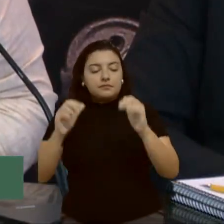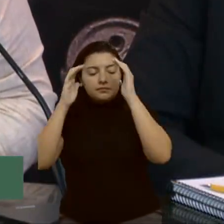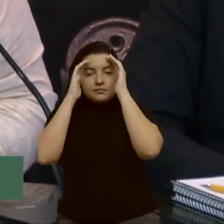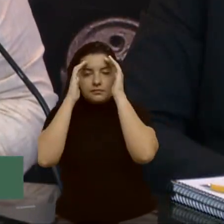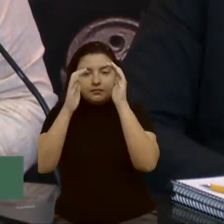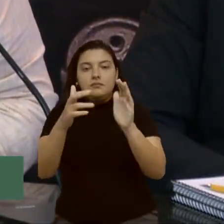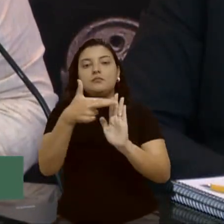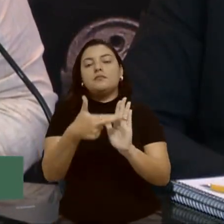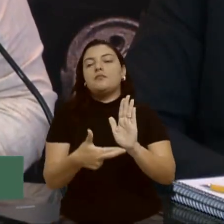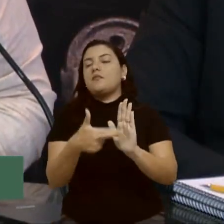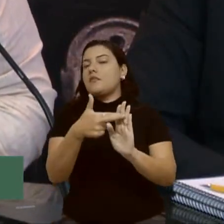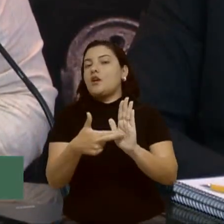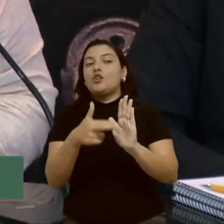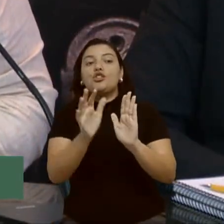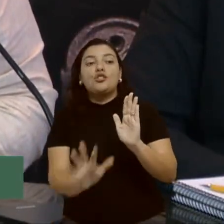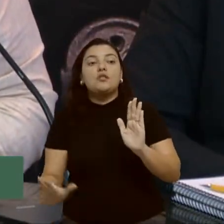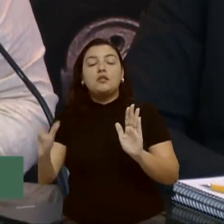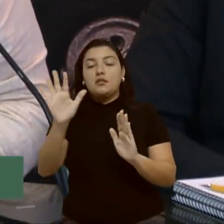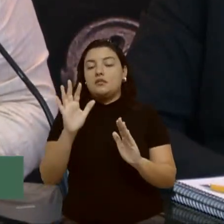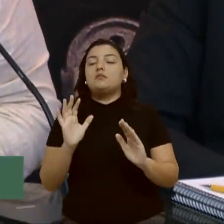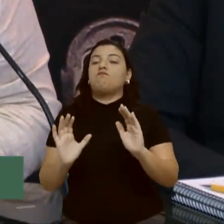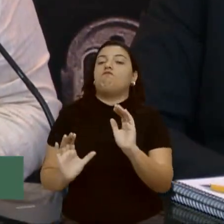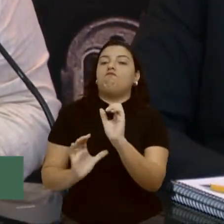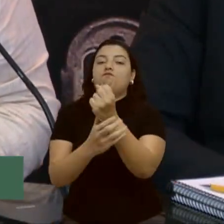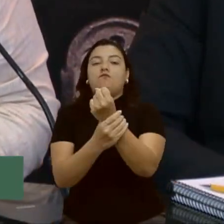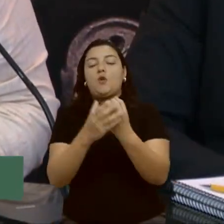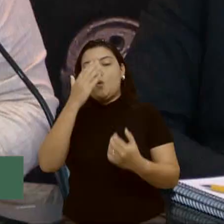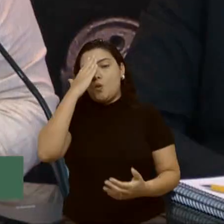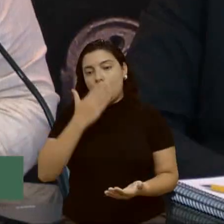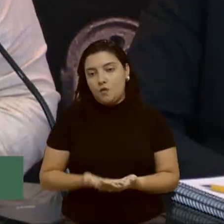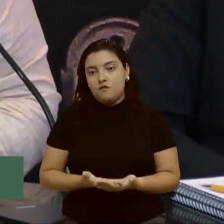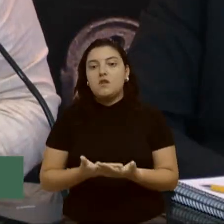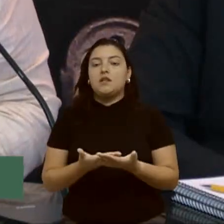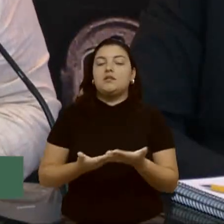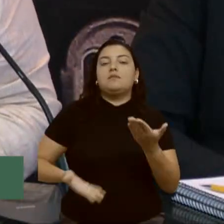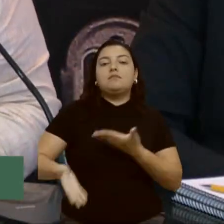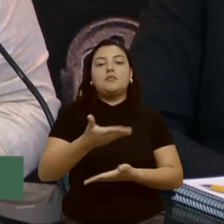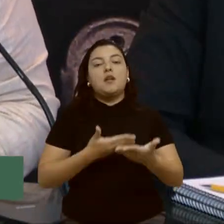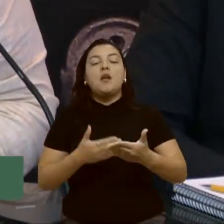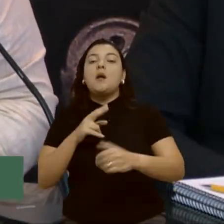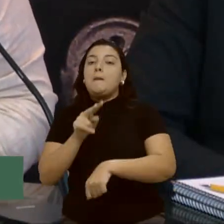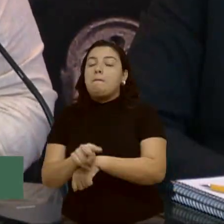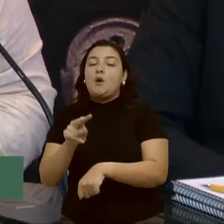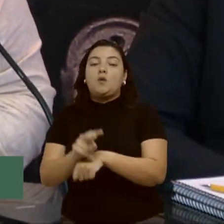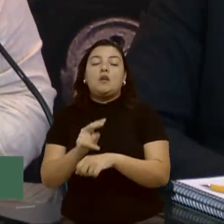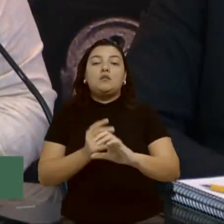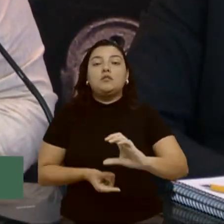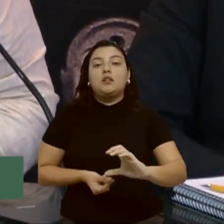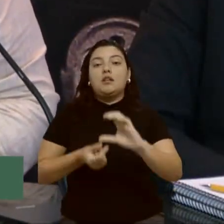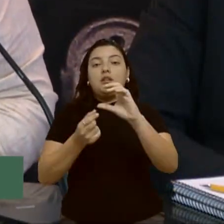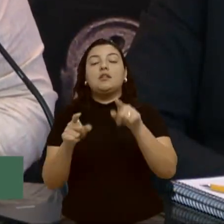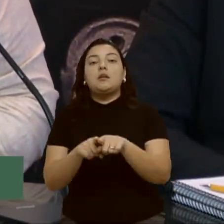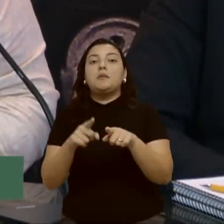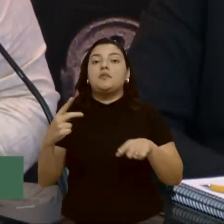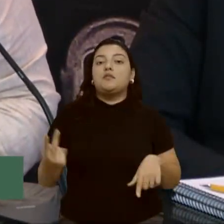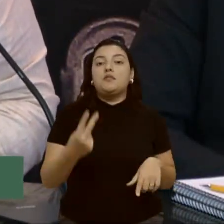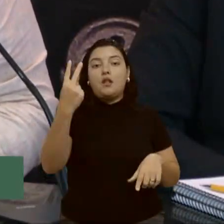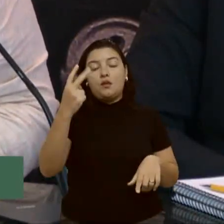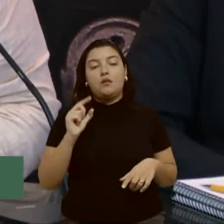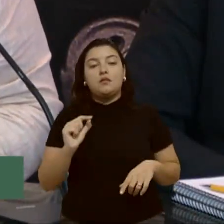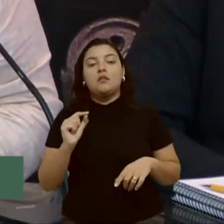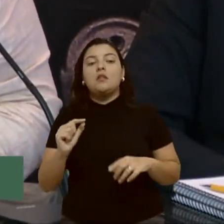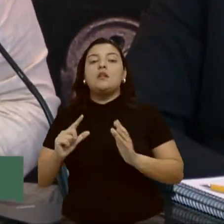às regras é bom para todos. Garante a confiança no mercado, protege os consumidores e valoriza